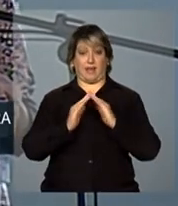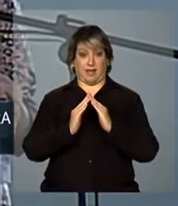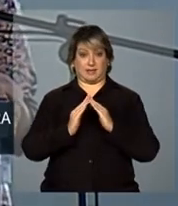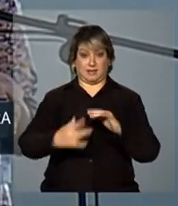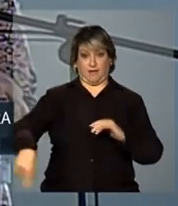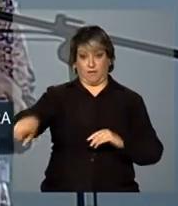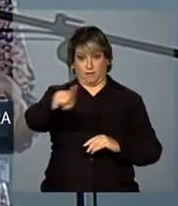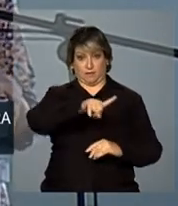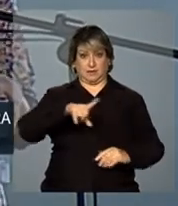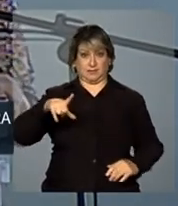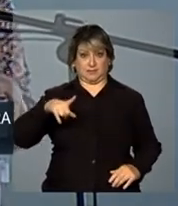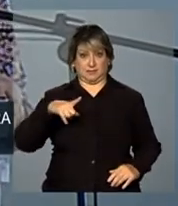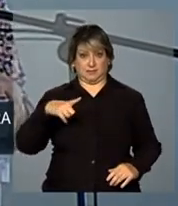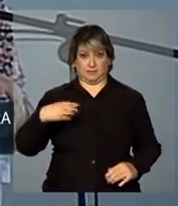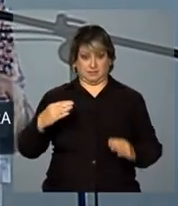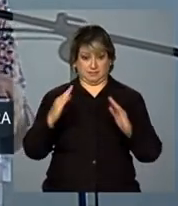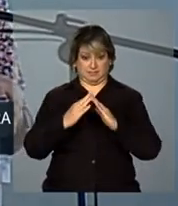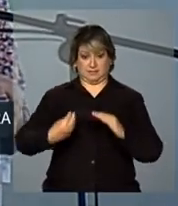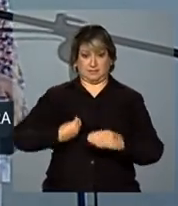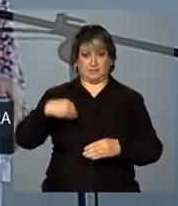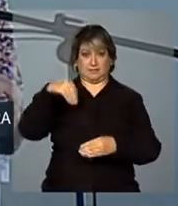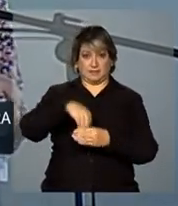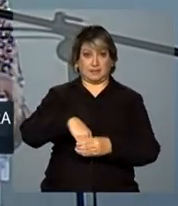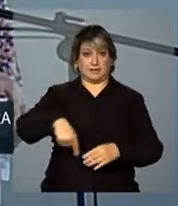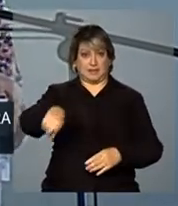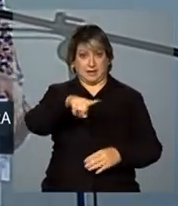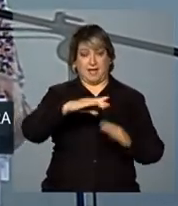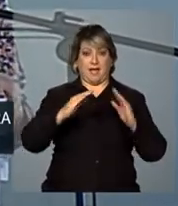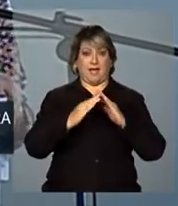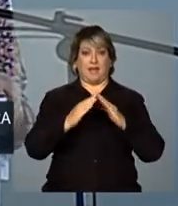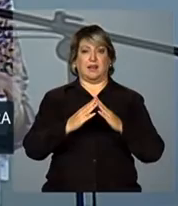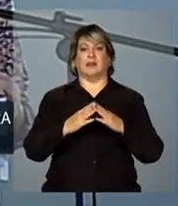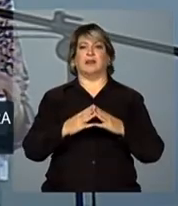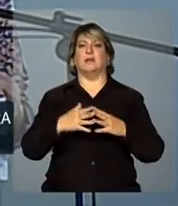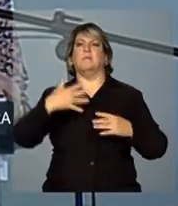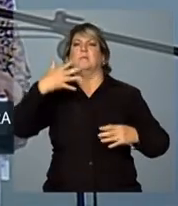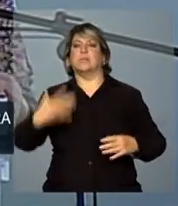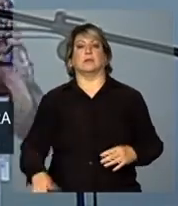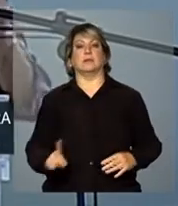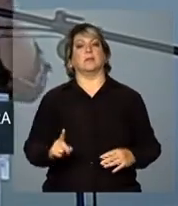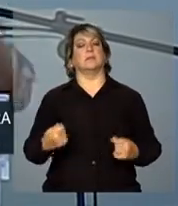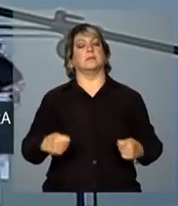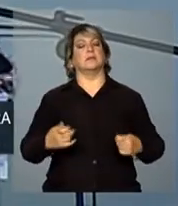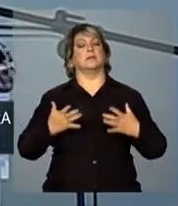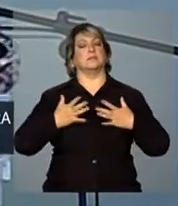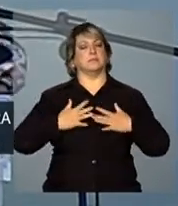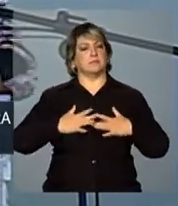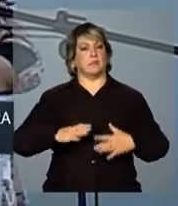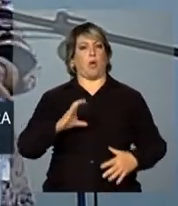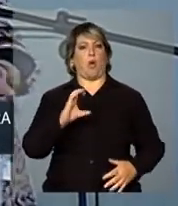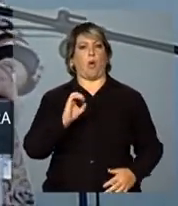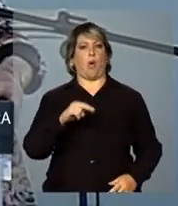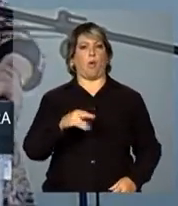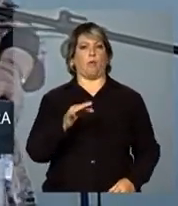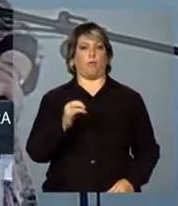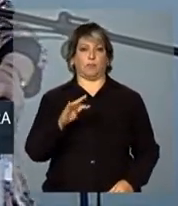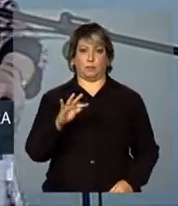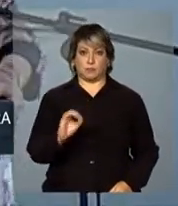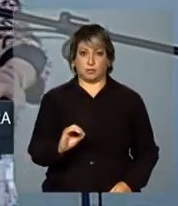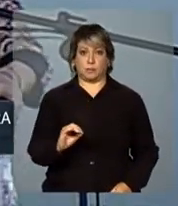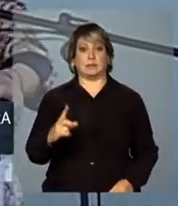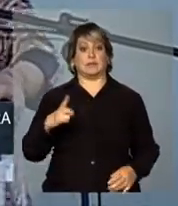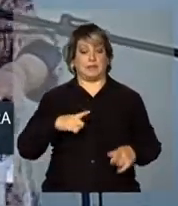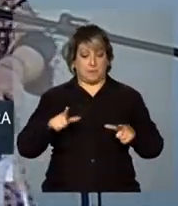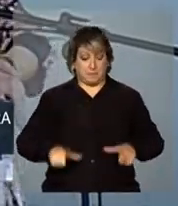vocês moram não seja uma casa confortável, uma casa que tenha